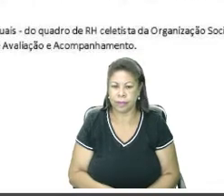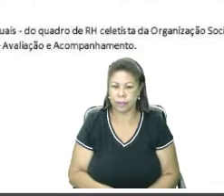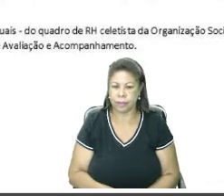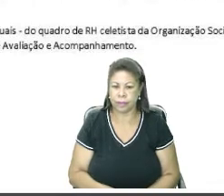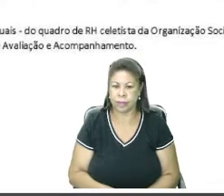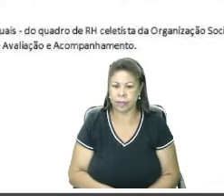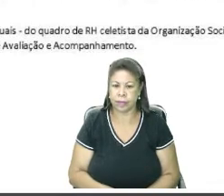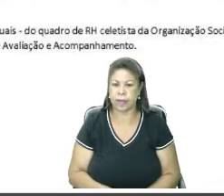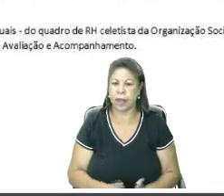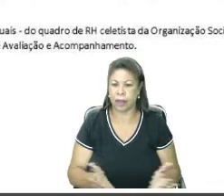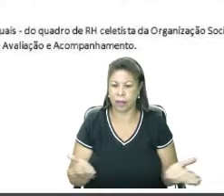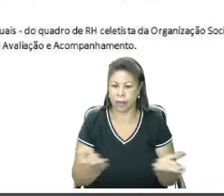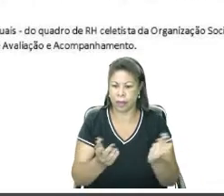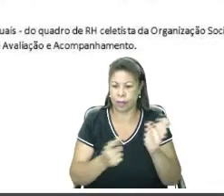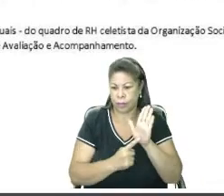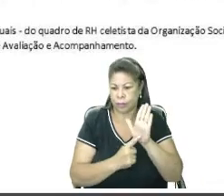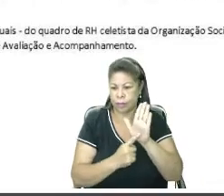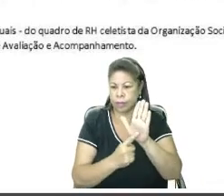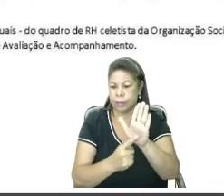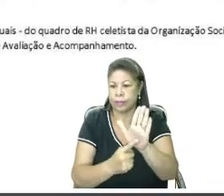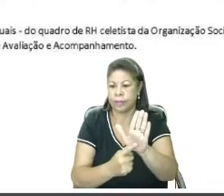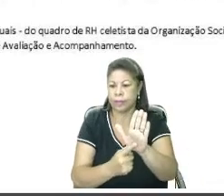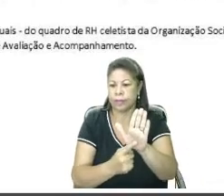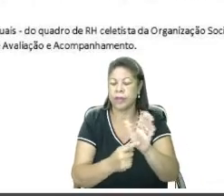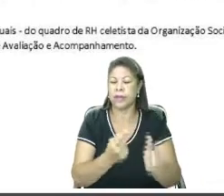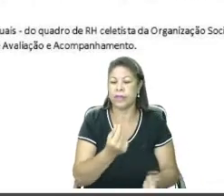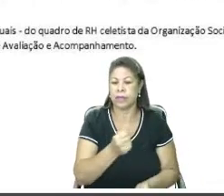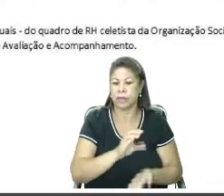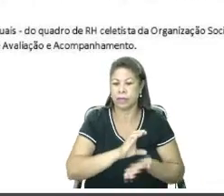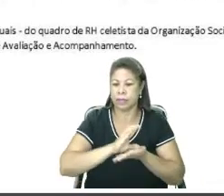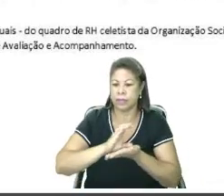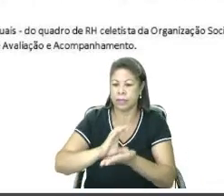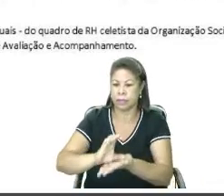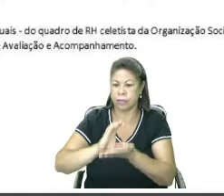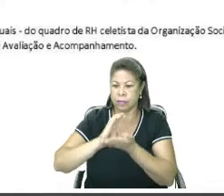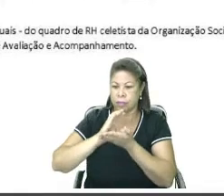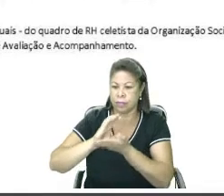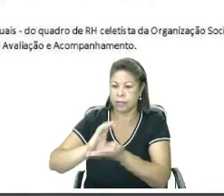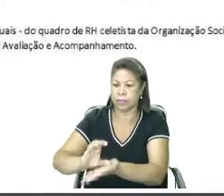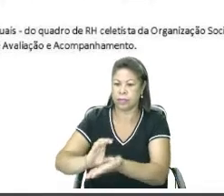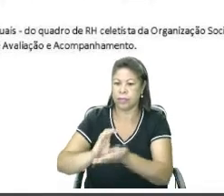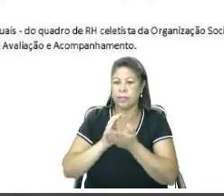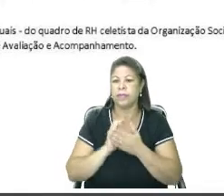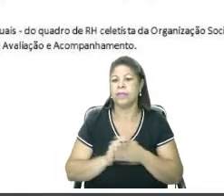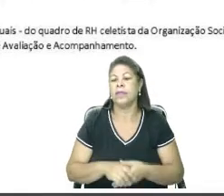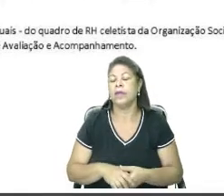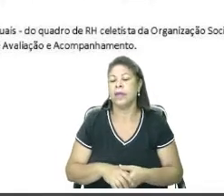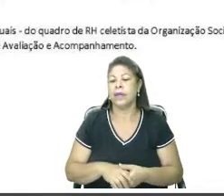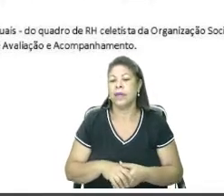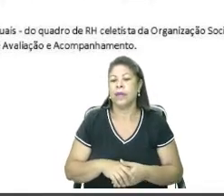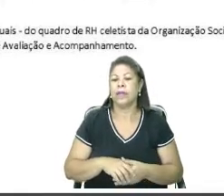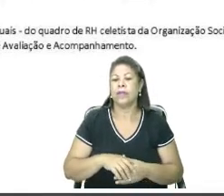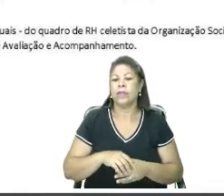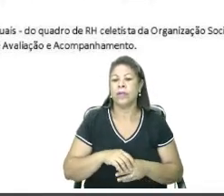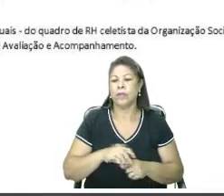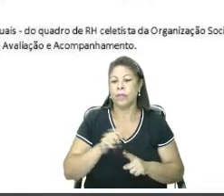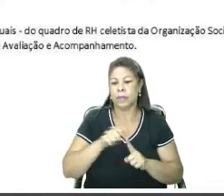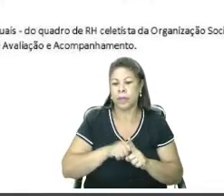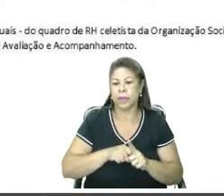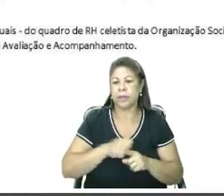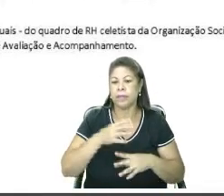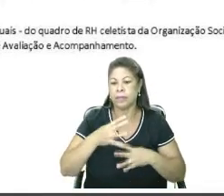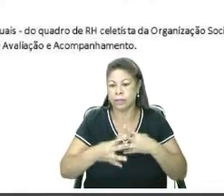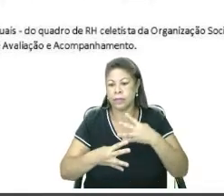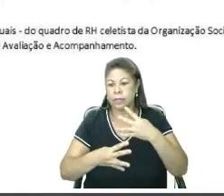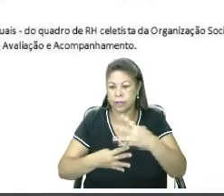Essa próxima tela são os repasses para o contrato de gestão. No quadrimestre, a gente fez